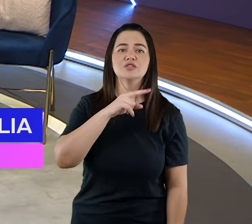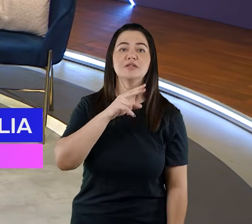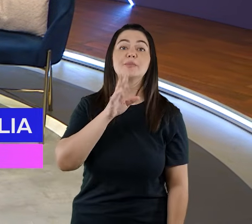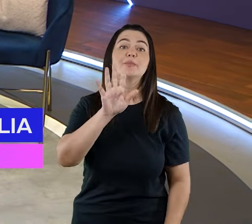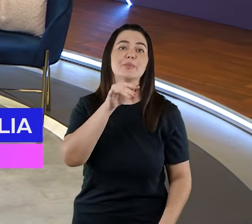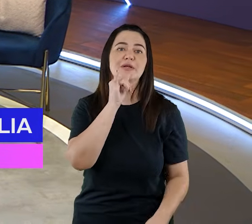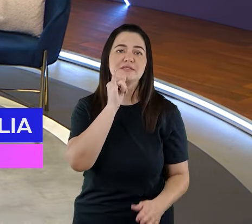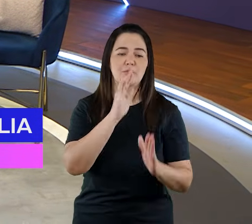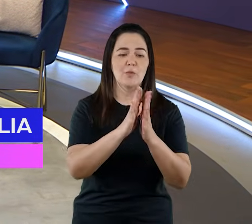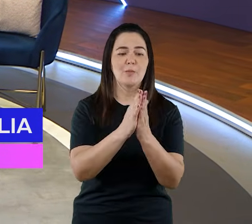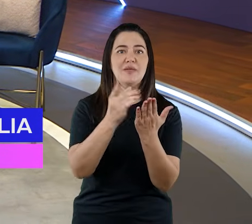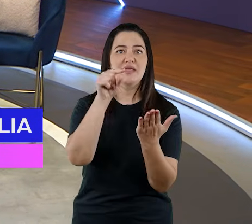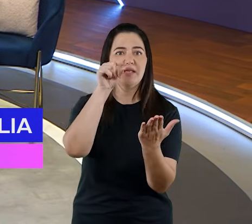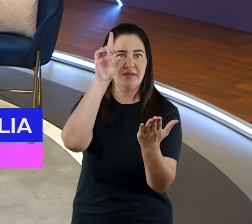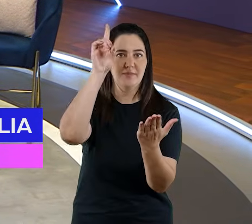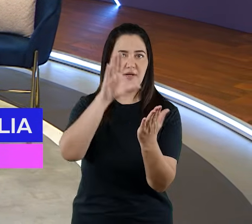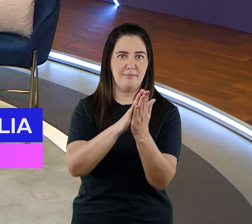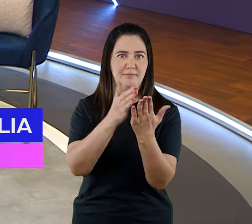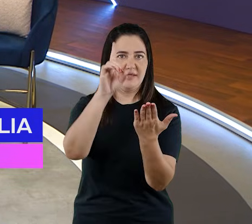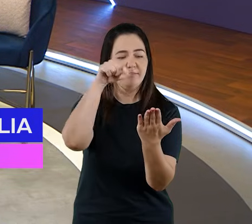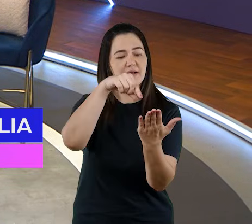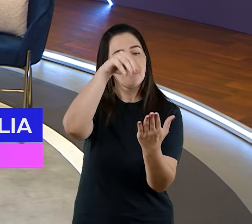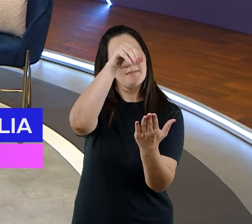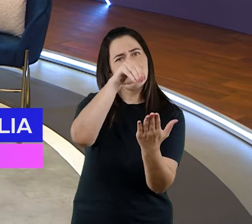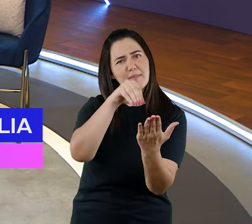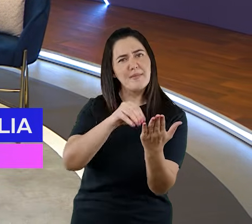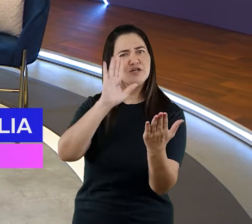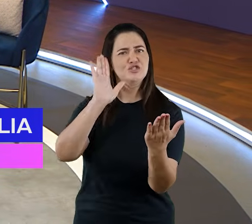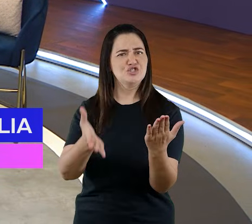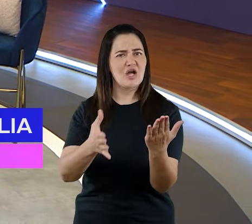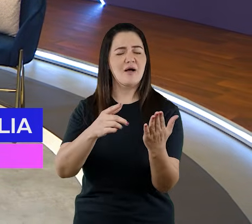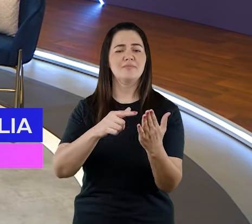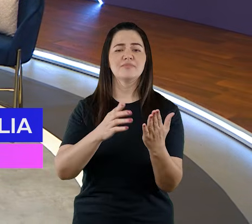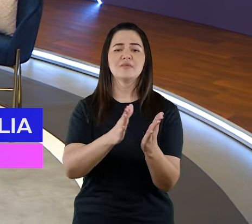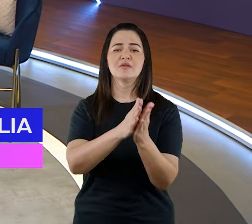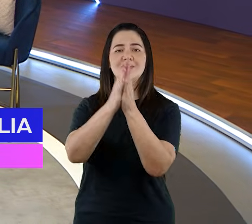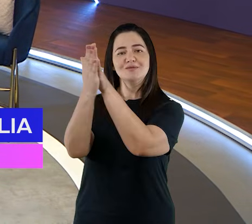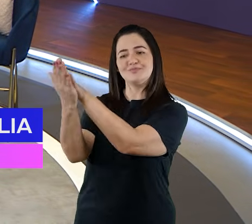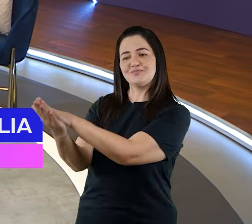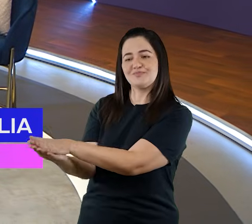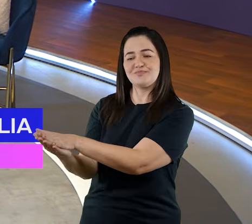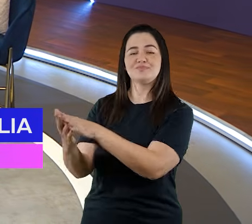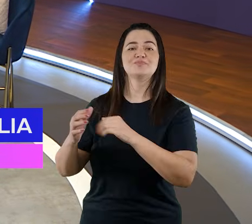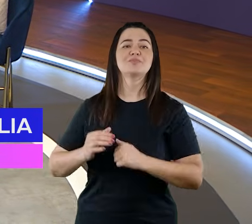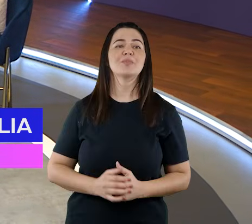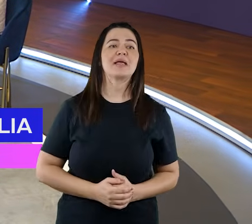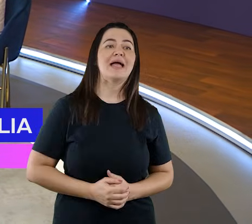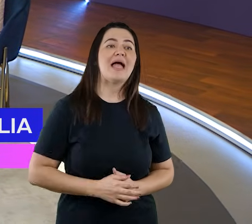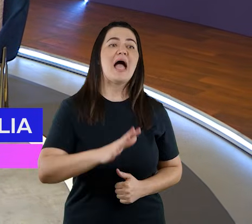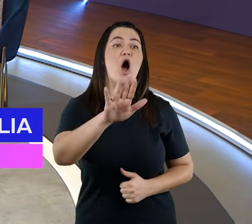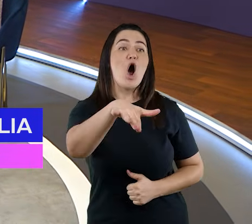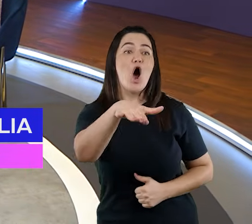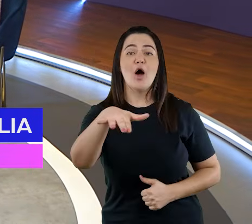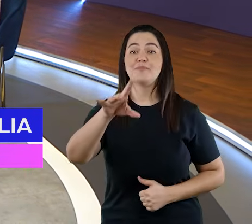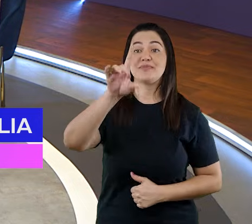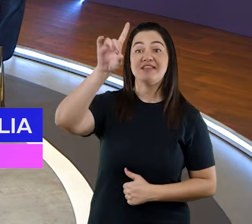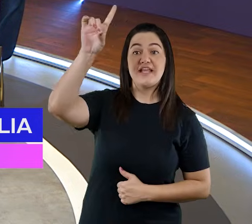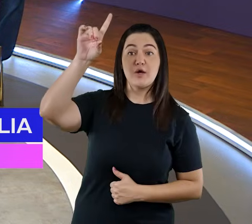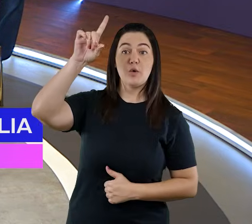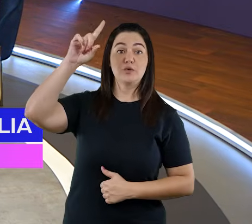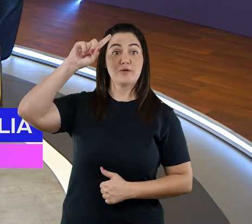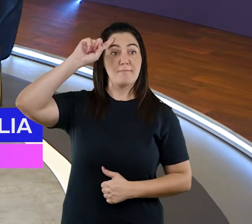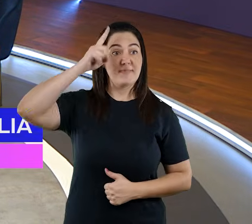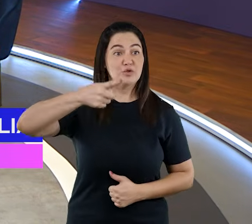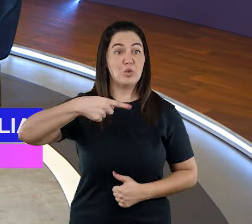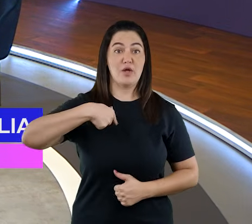revelado anteriormente. O profeta que surge depois, ele tem que estar de acordo com o profeta